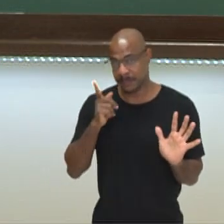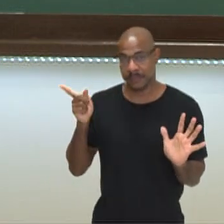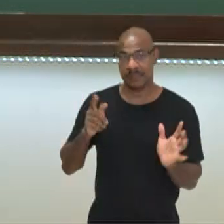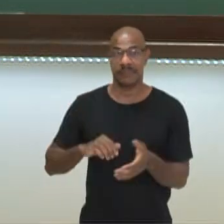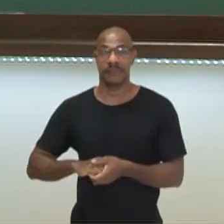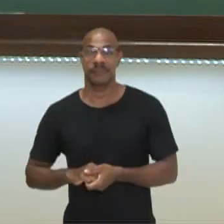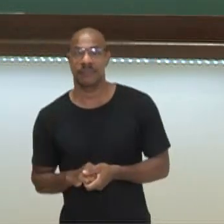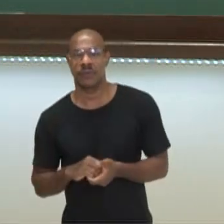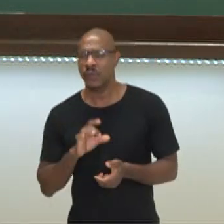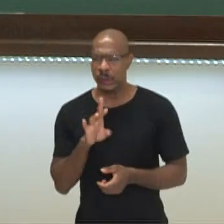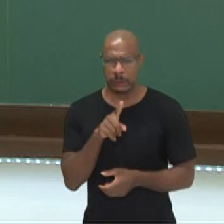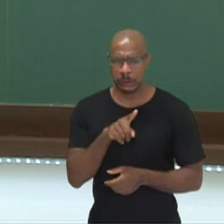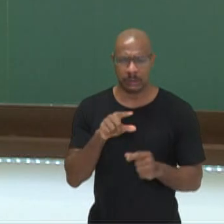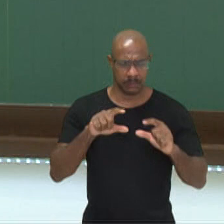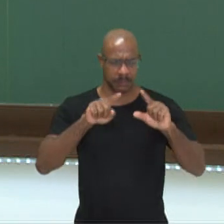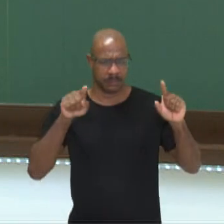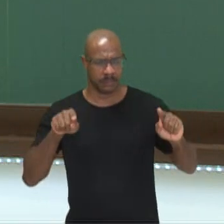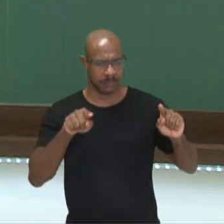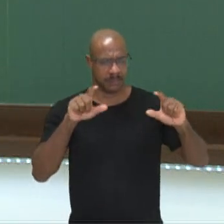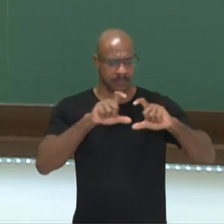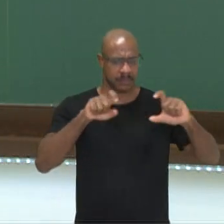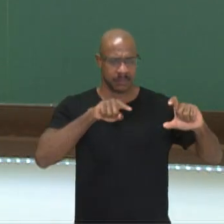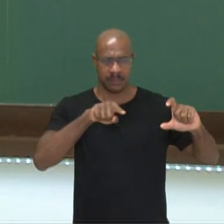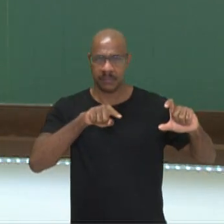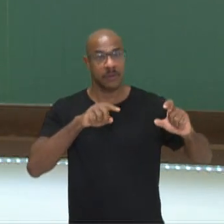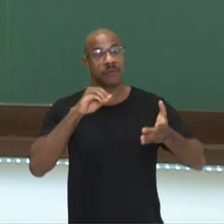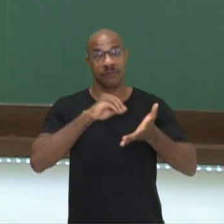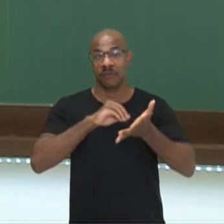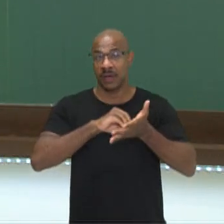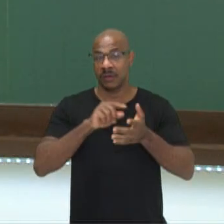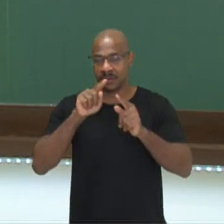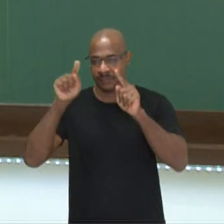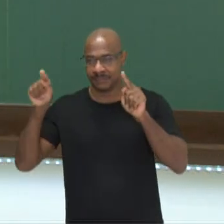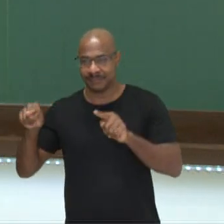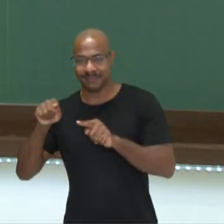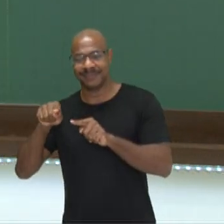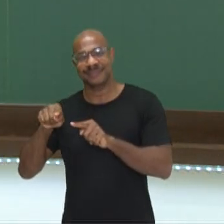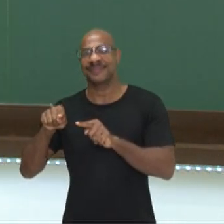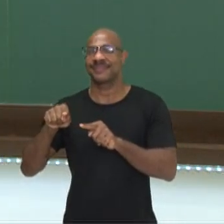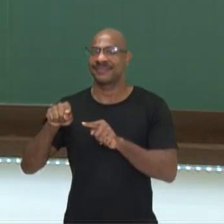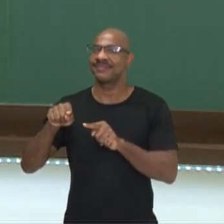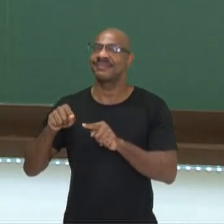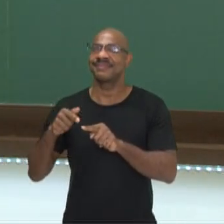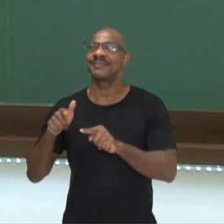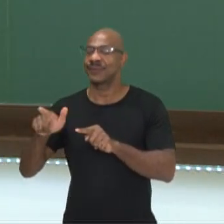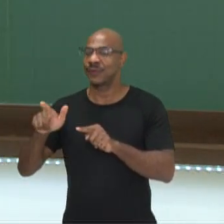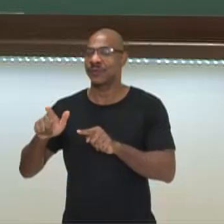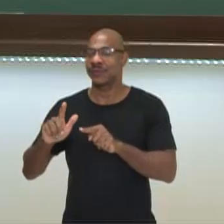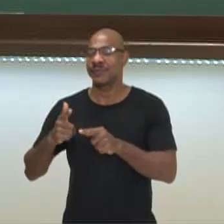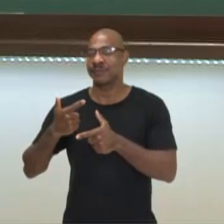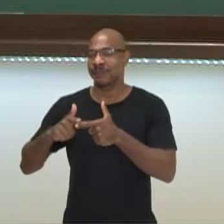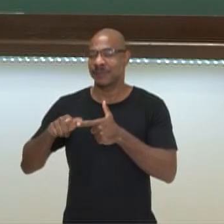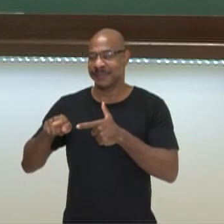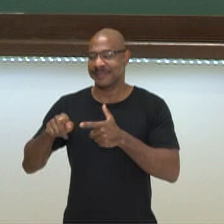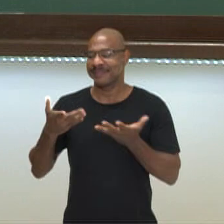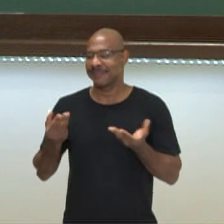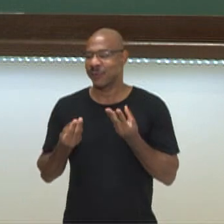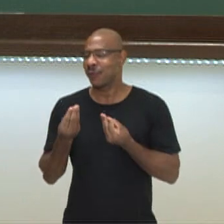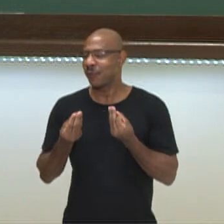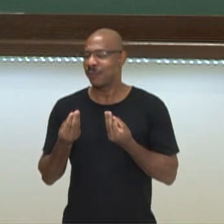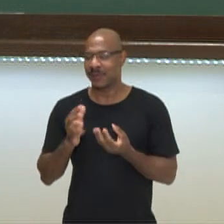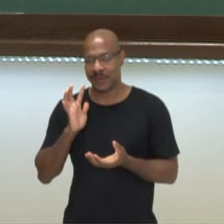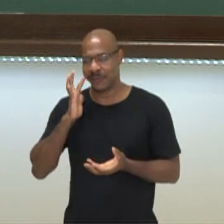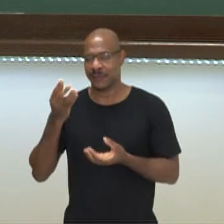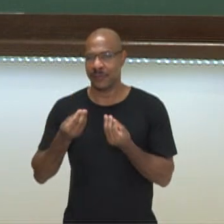situação não é só essa daqui. Eu tenho que pegar e pensar ainda aqui, ó, nessa outra situação. Vamos ver como é que ficou essa